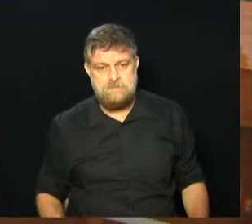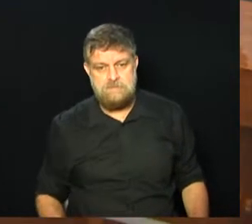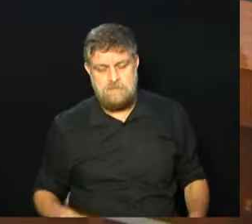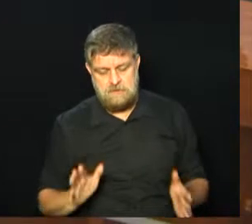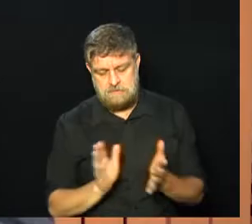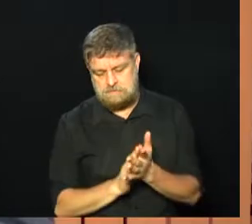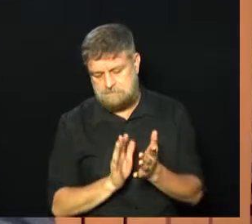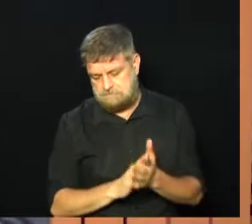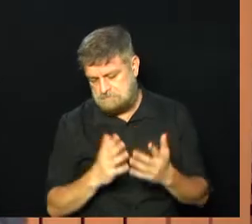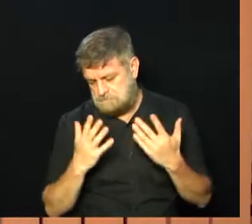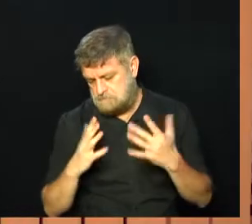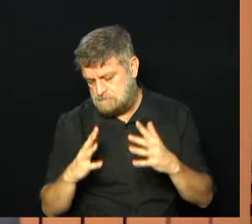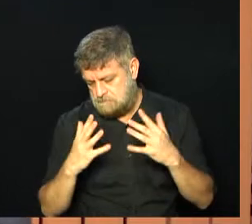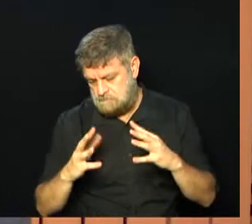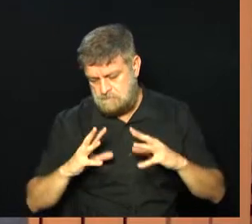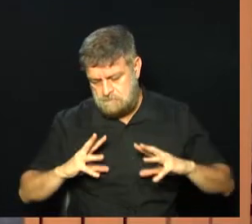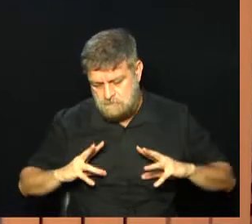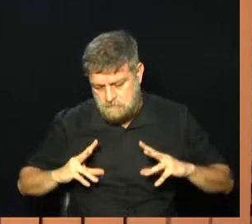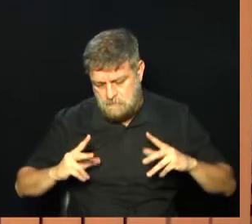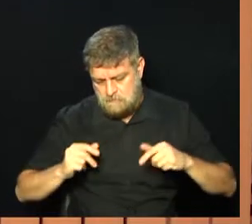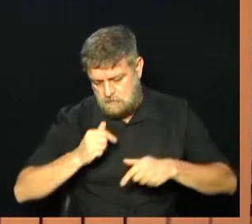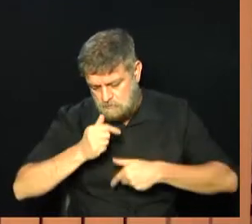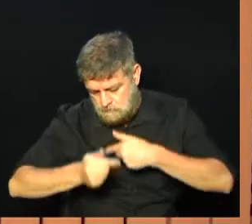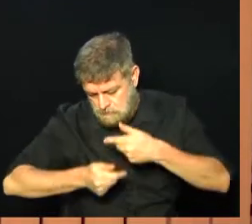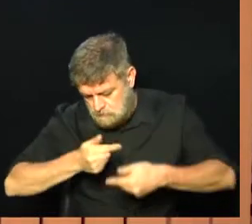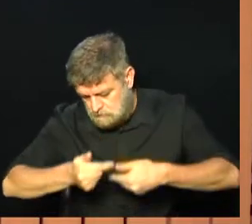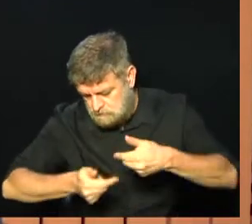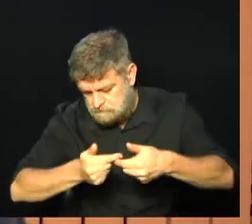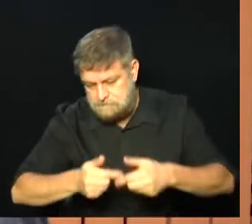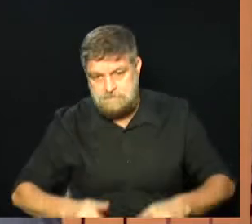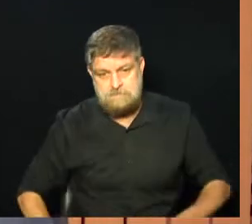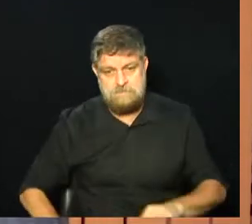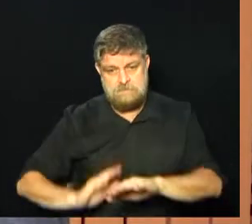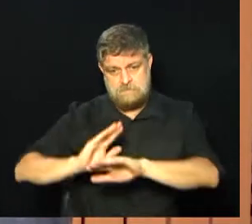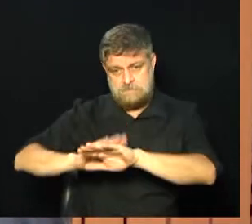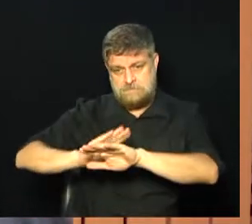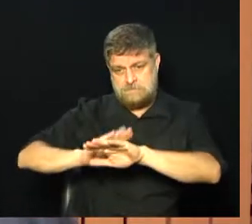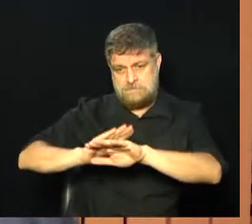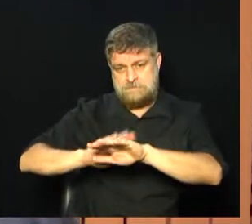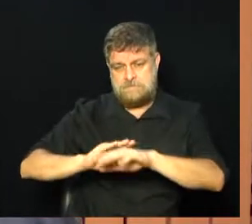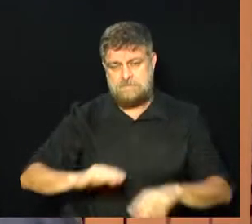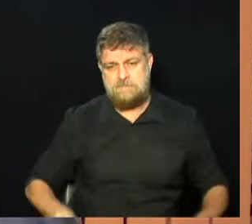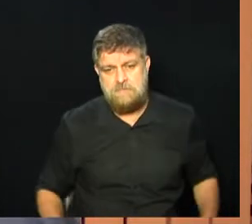enaltecer, né, todo o trabalho que é feito pelos